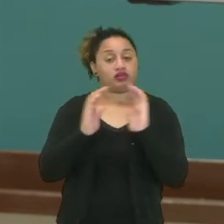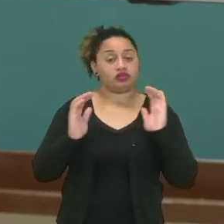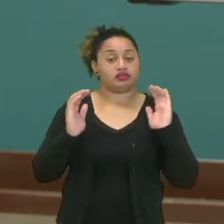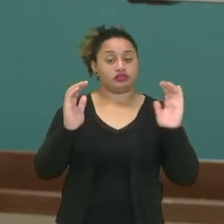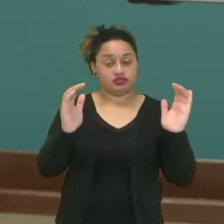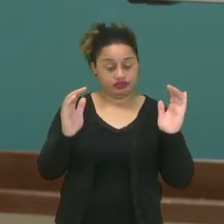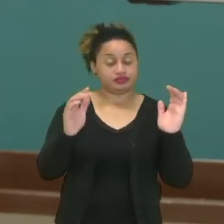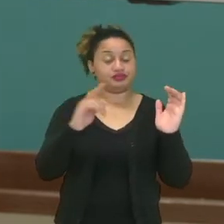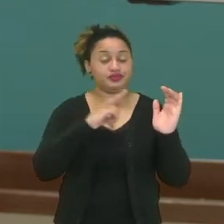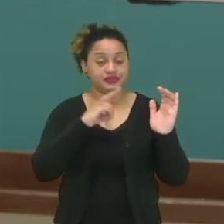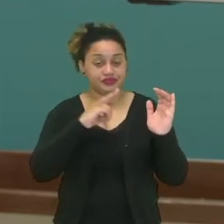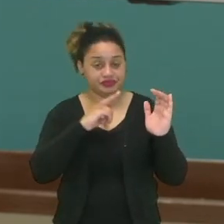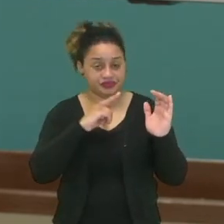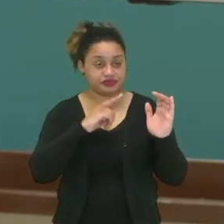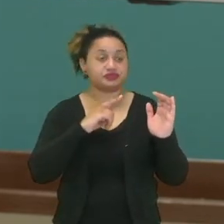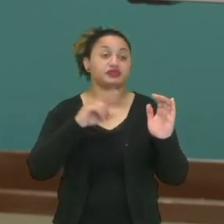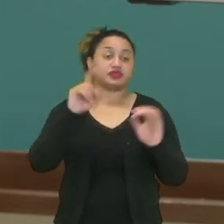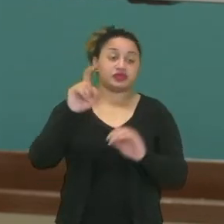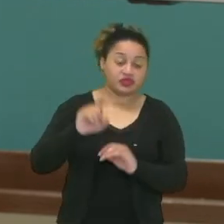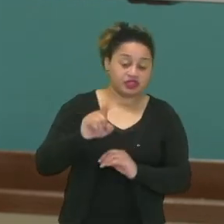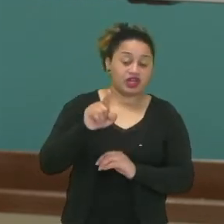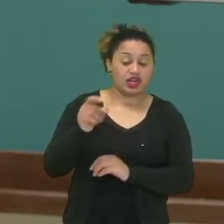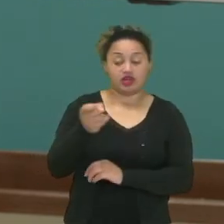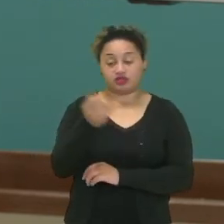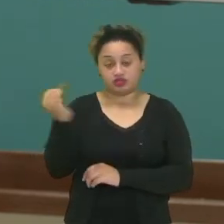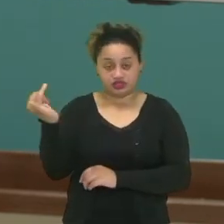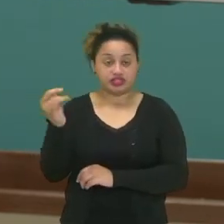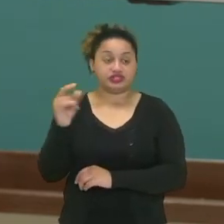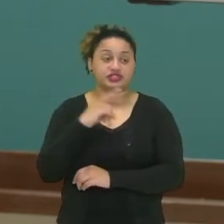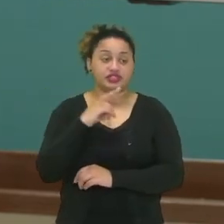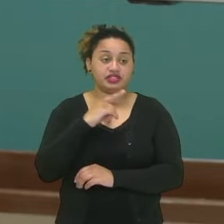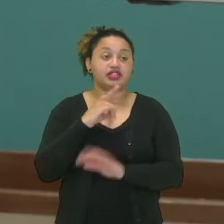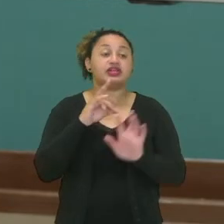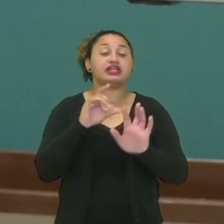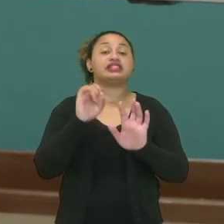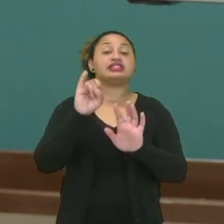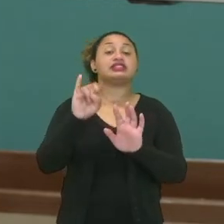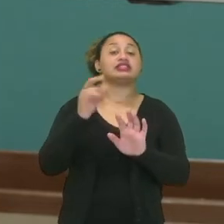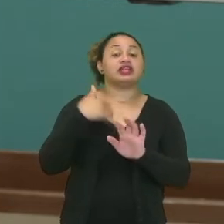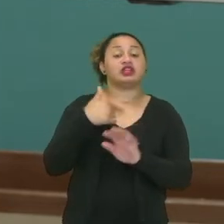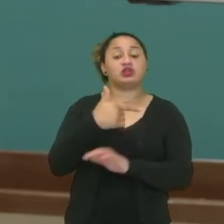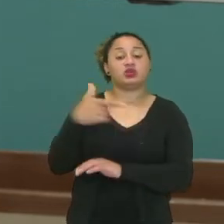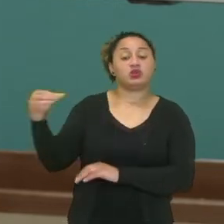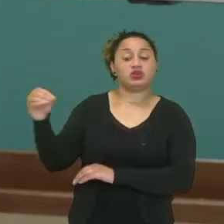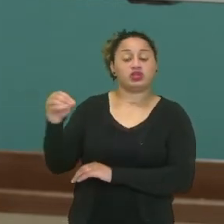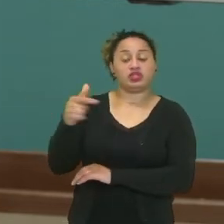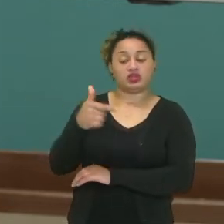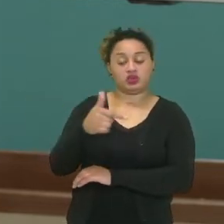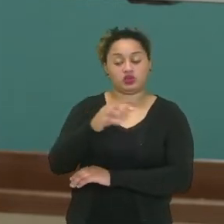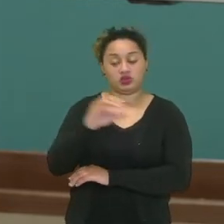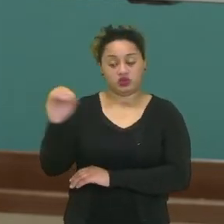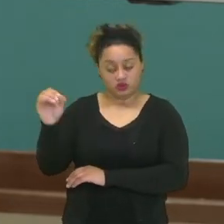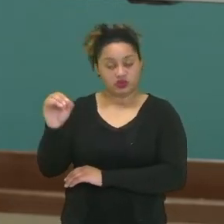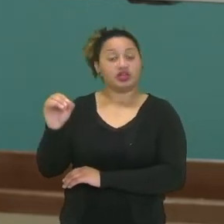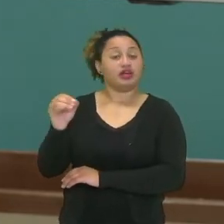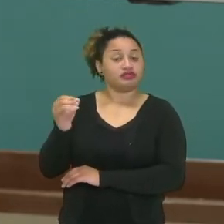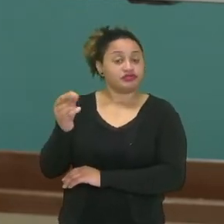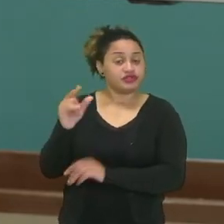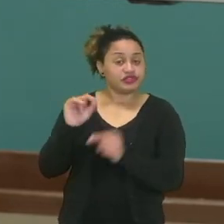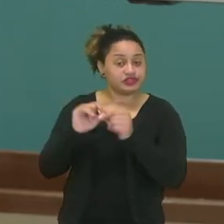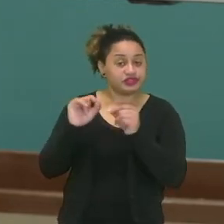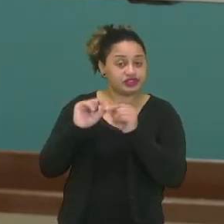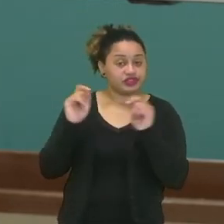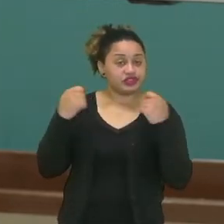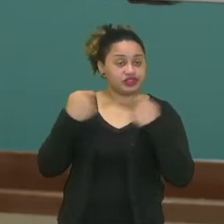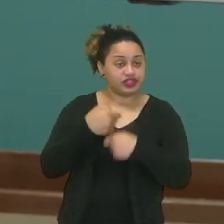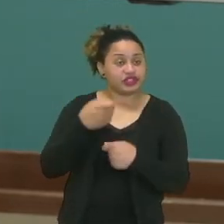em relação a X, que X seria o número de unidades, e qual seria o custo unitário, o custo total para fabricar